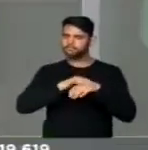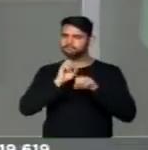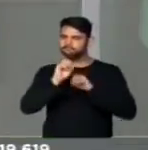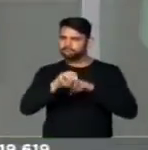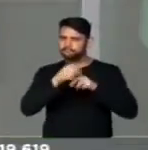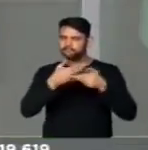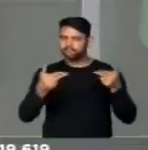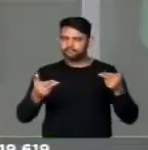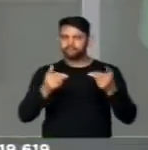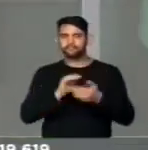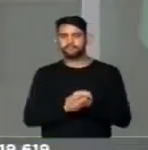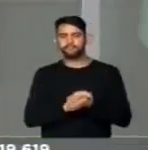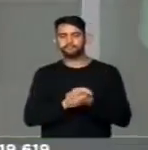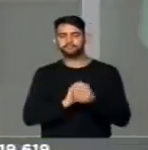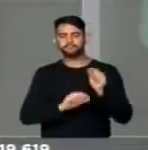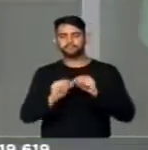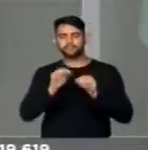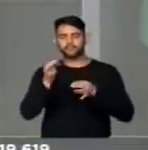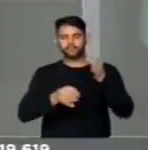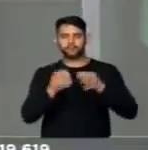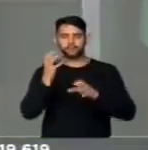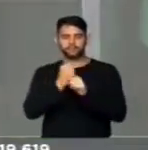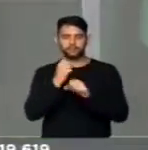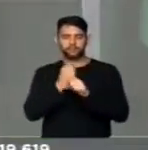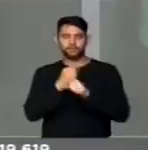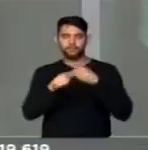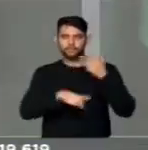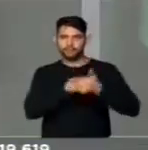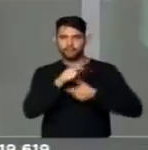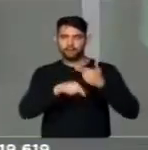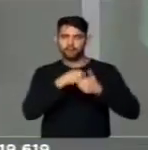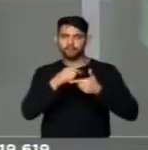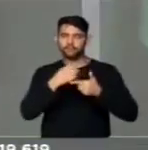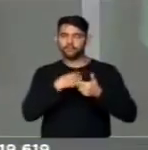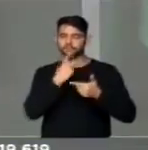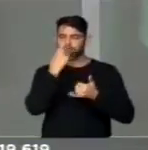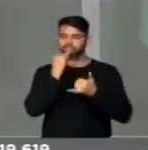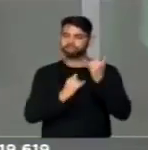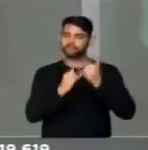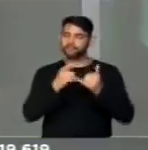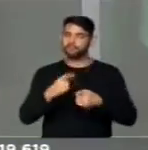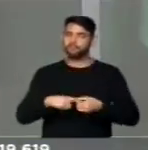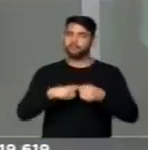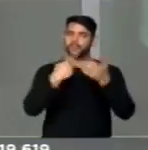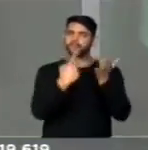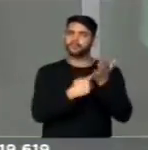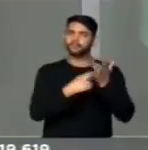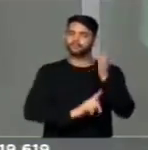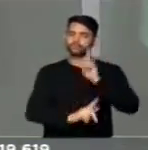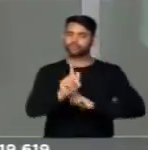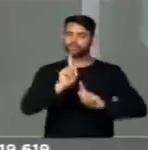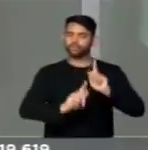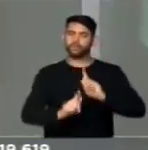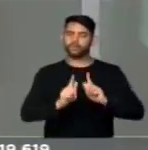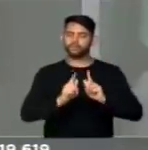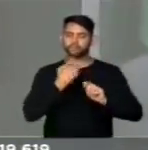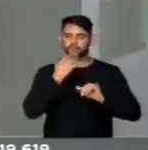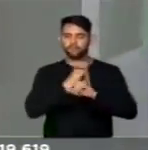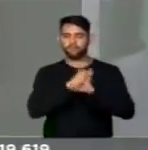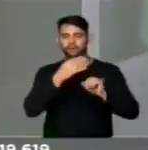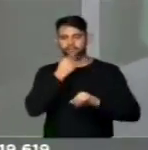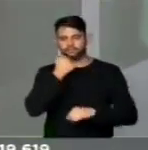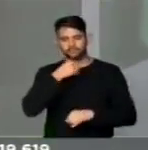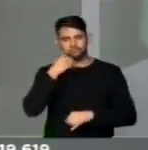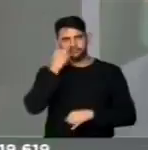pedagógico, em que o Tribunal de Contas atua como uma espécie de parceiro do gestor. Registro,